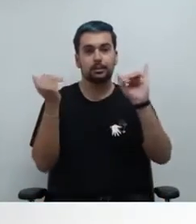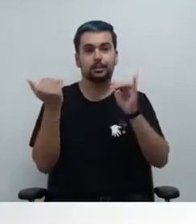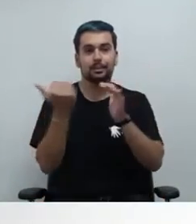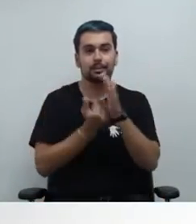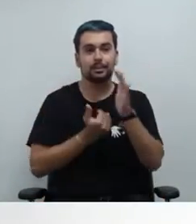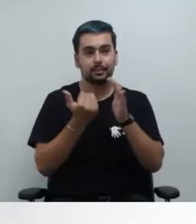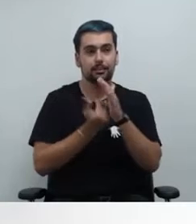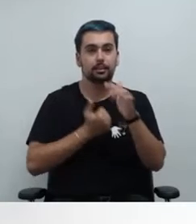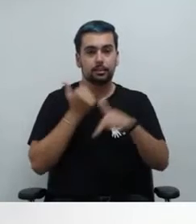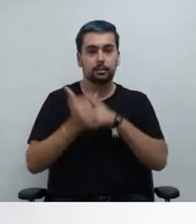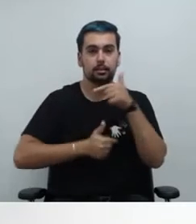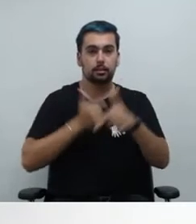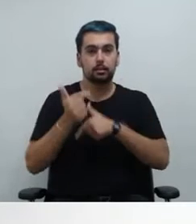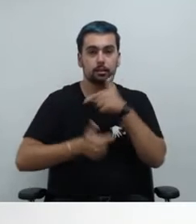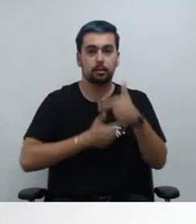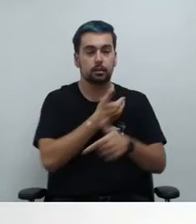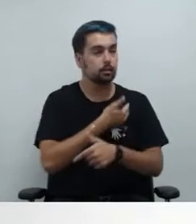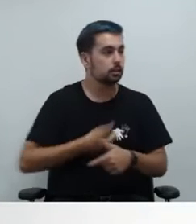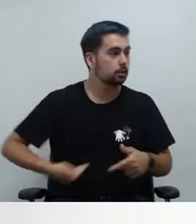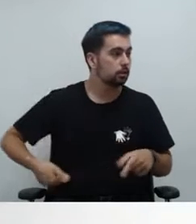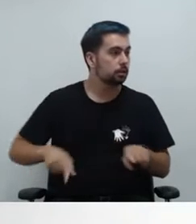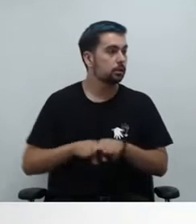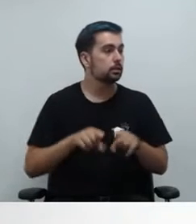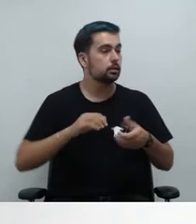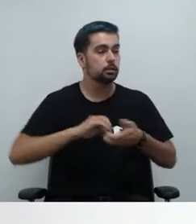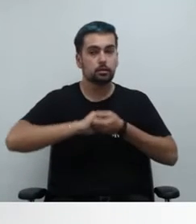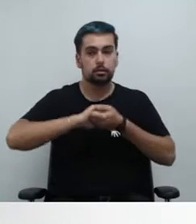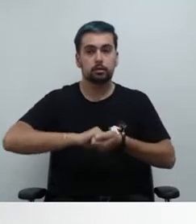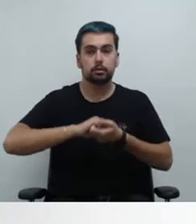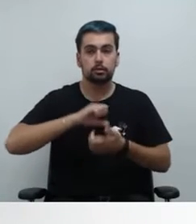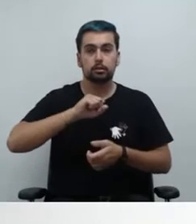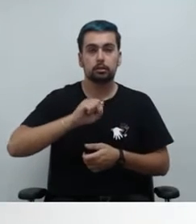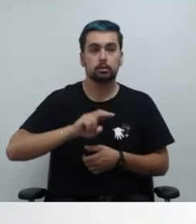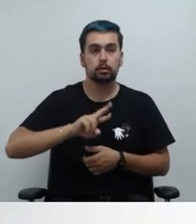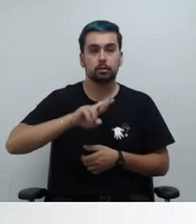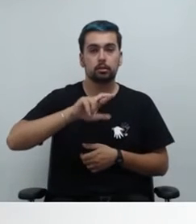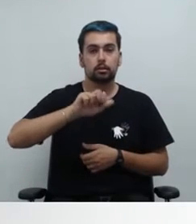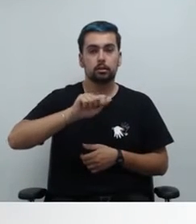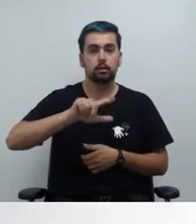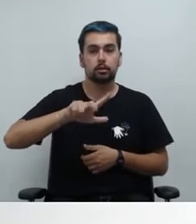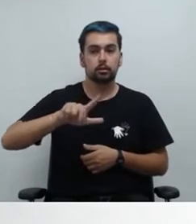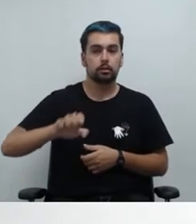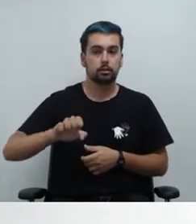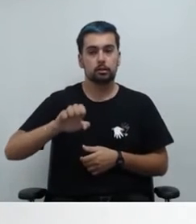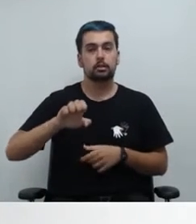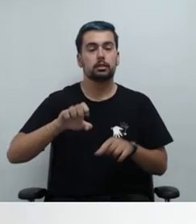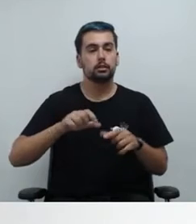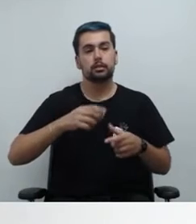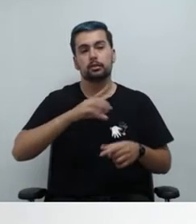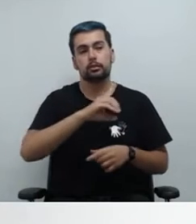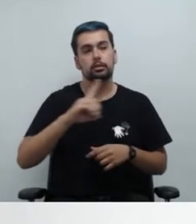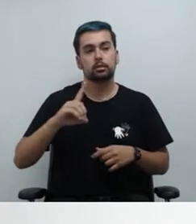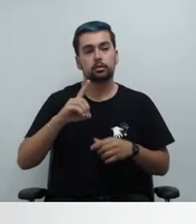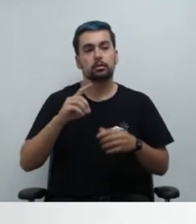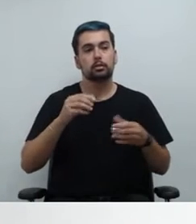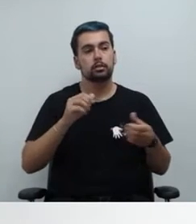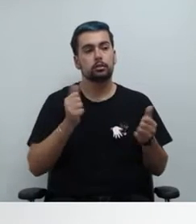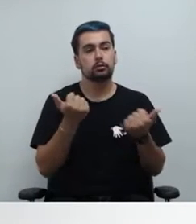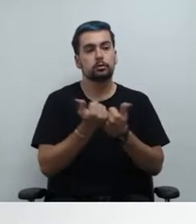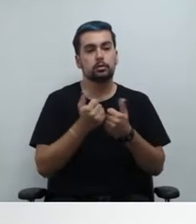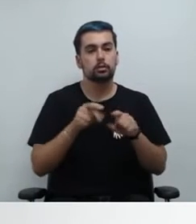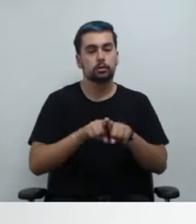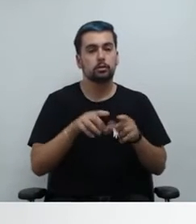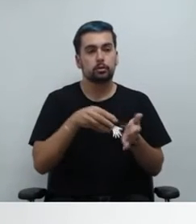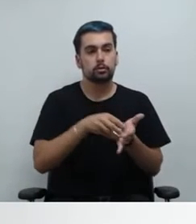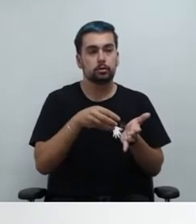já cumprimentei aqui a Suhaili Fernandes Youssef, ela que é defensora pública, coordenadora auxiliar do Núcleo Especializado